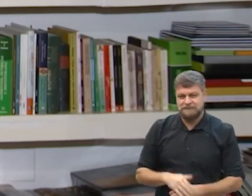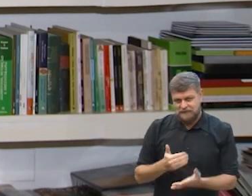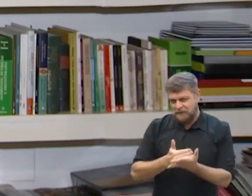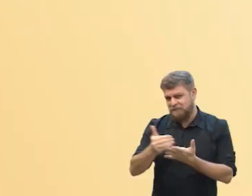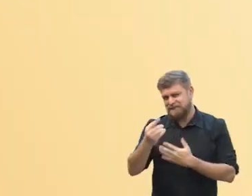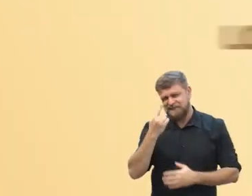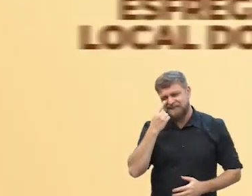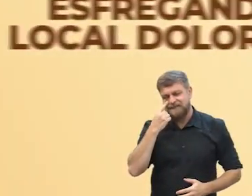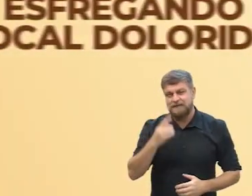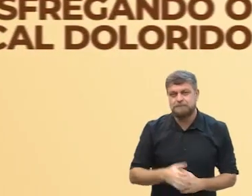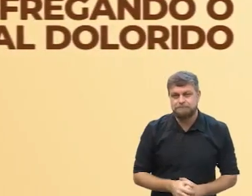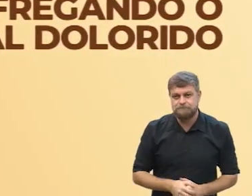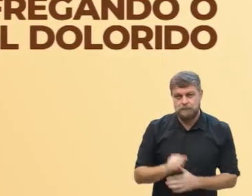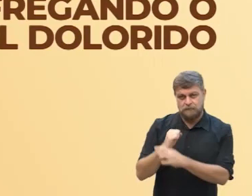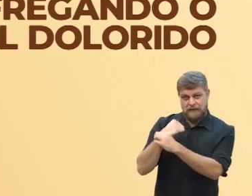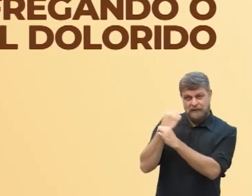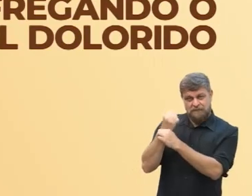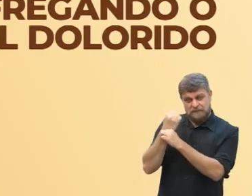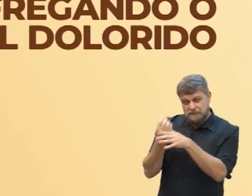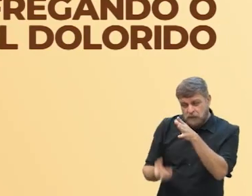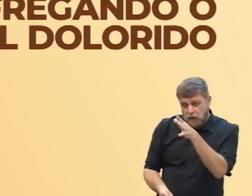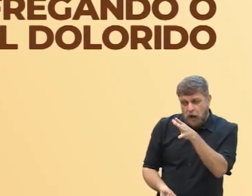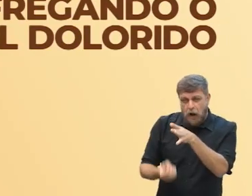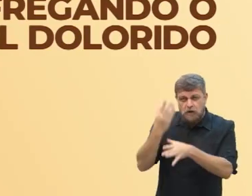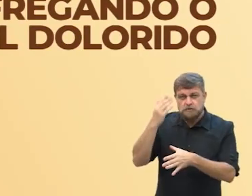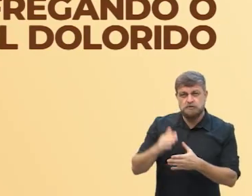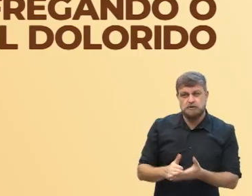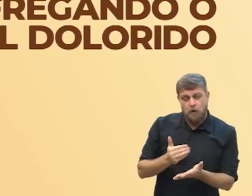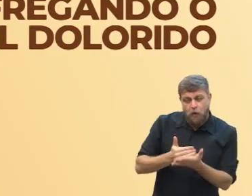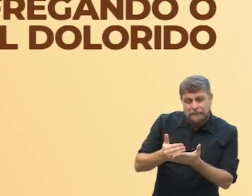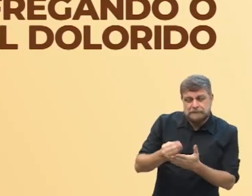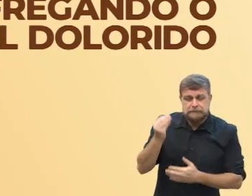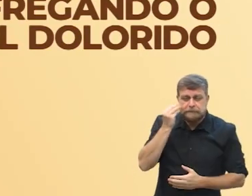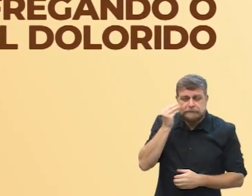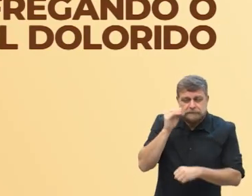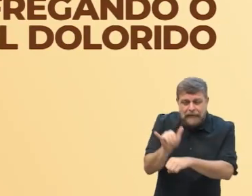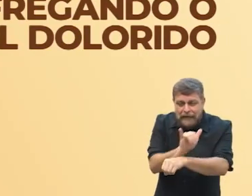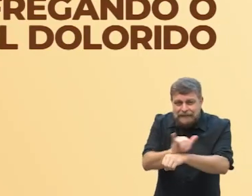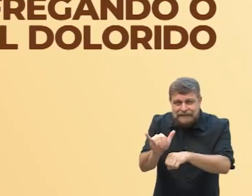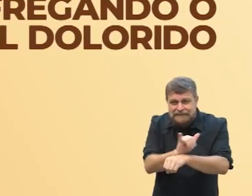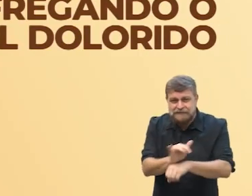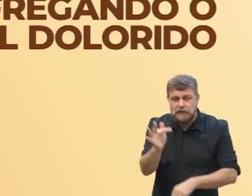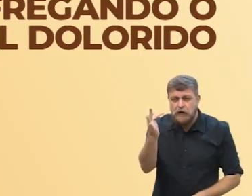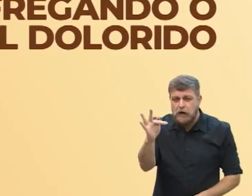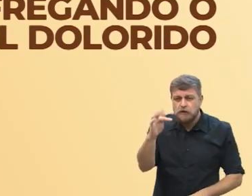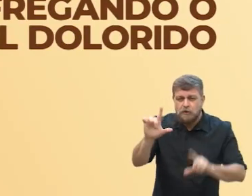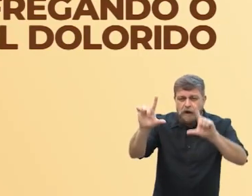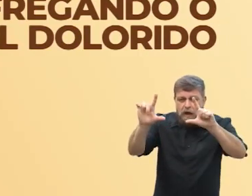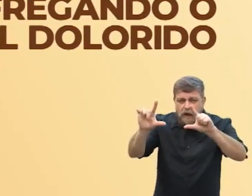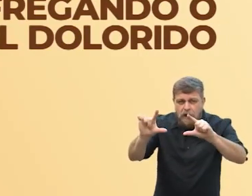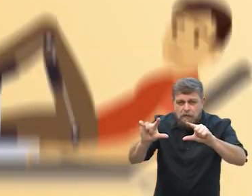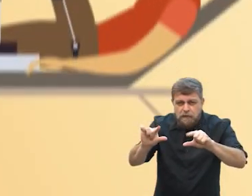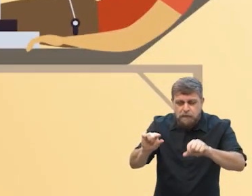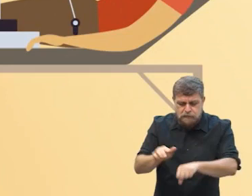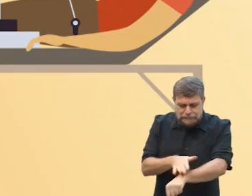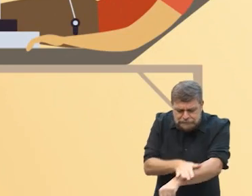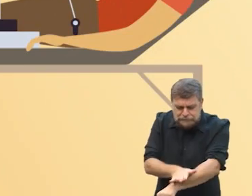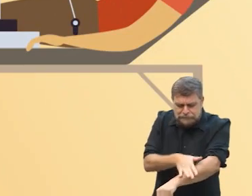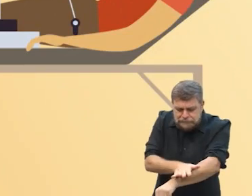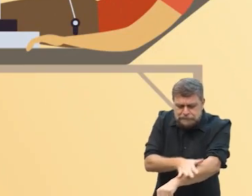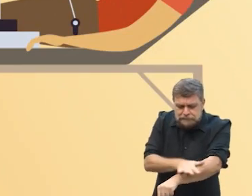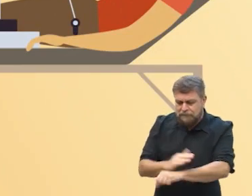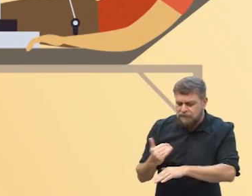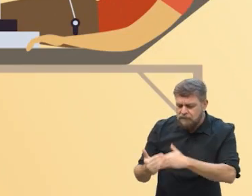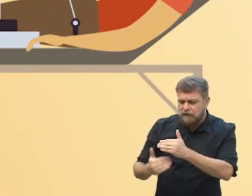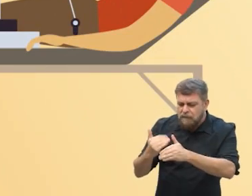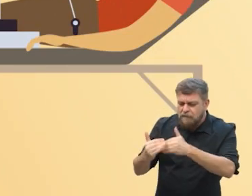se liga. A fisioterapia surgiu como as primeiras tentativas de diminuir uma dor esfregando o local dolorido e evoluiu